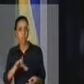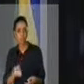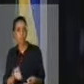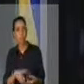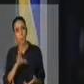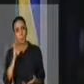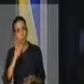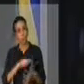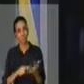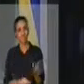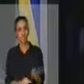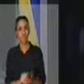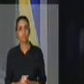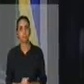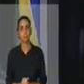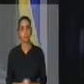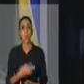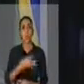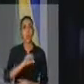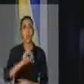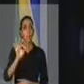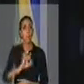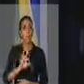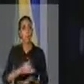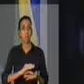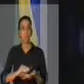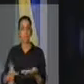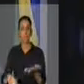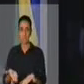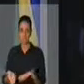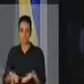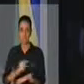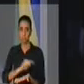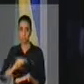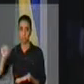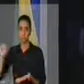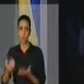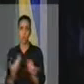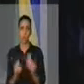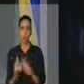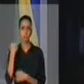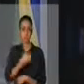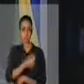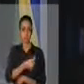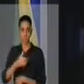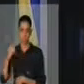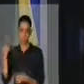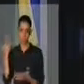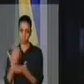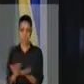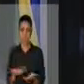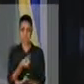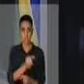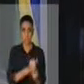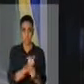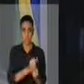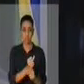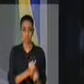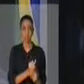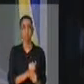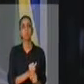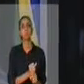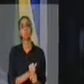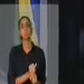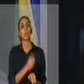o tratamento cresceram 49% de 2010 para cá. Em 6 anos, são